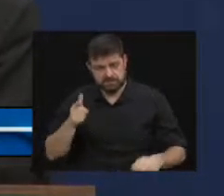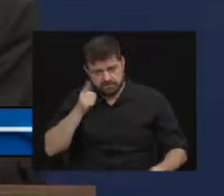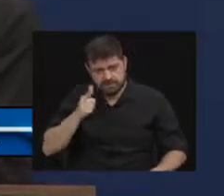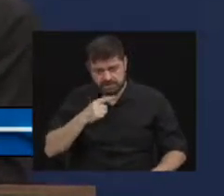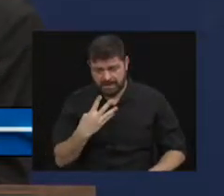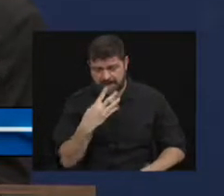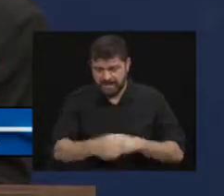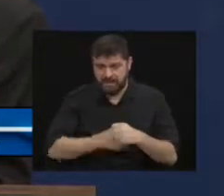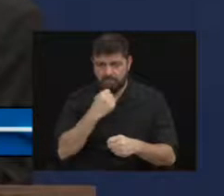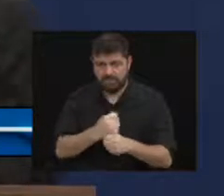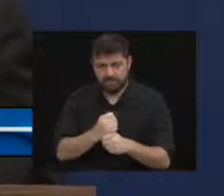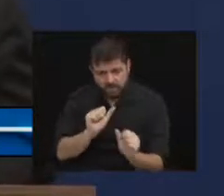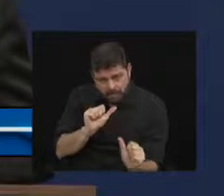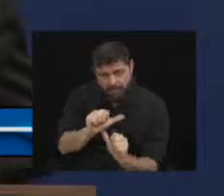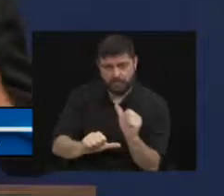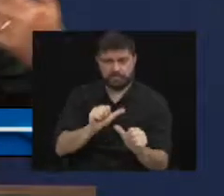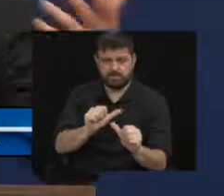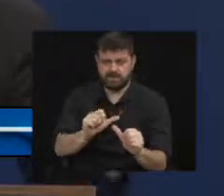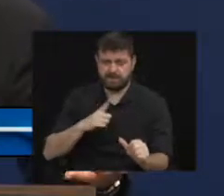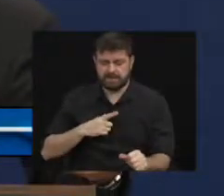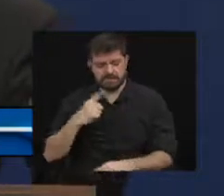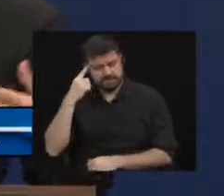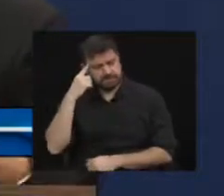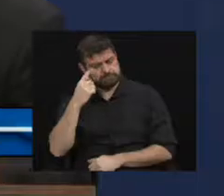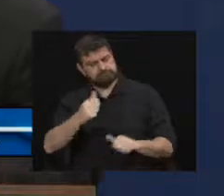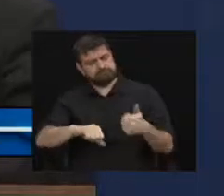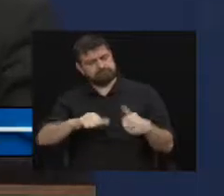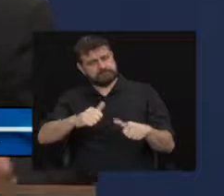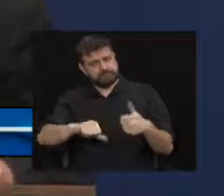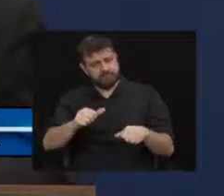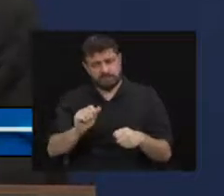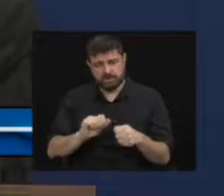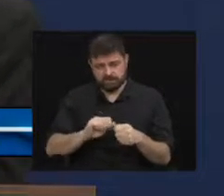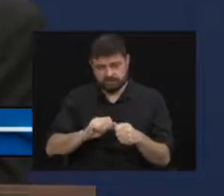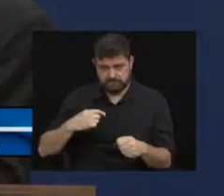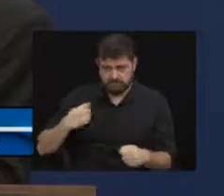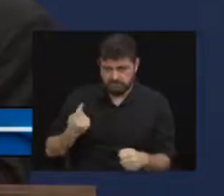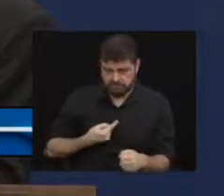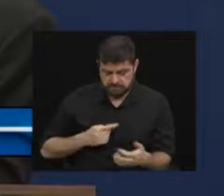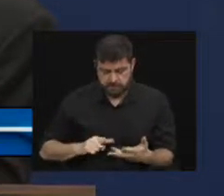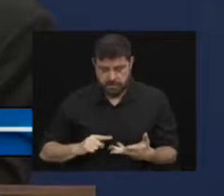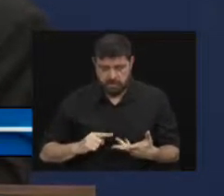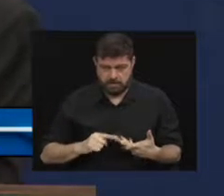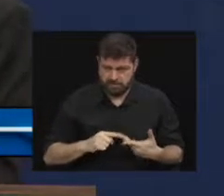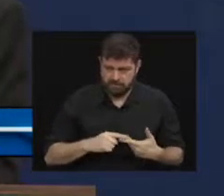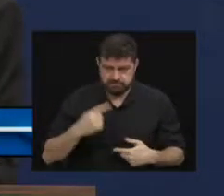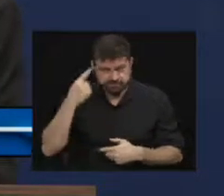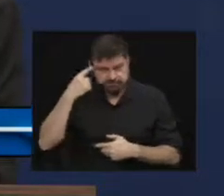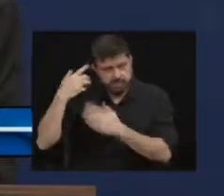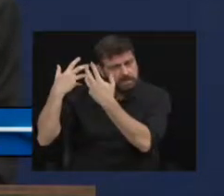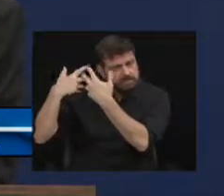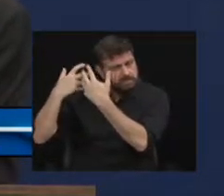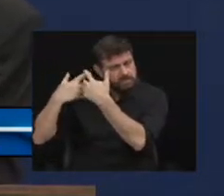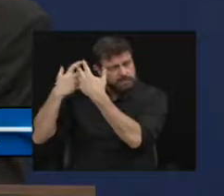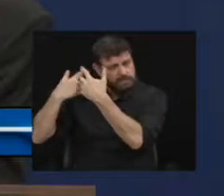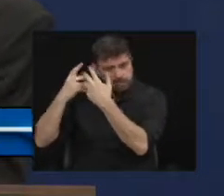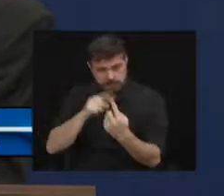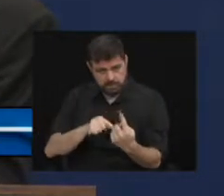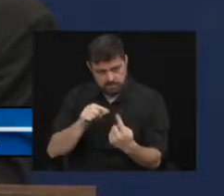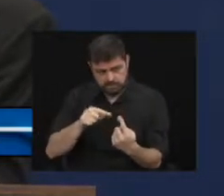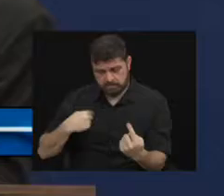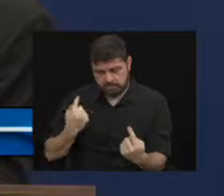senhor presidente, é o desejo desse vereador, do nosso partido, que todos possam